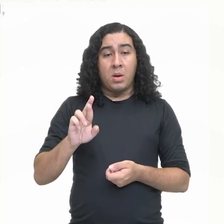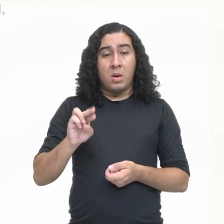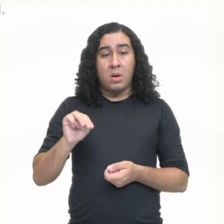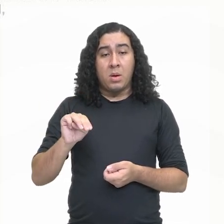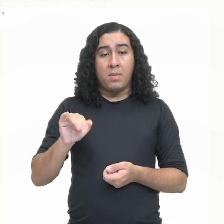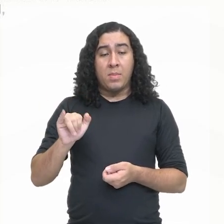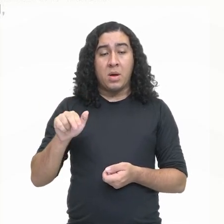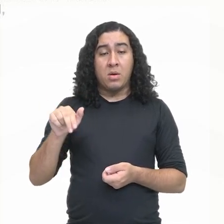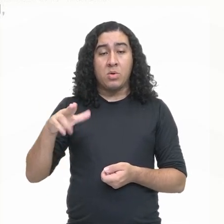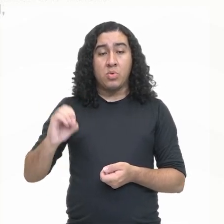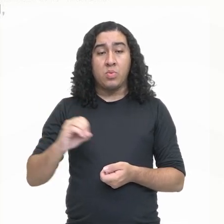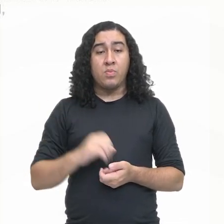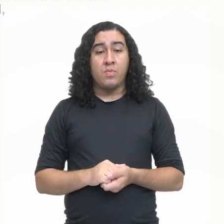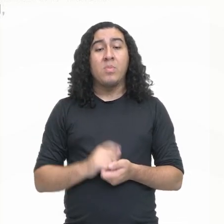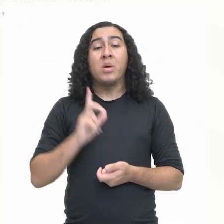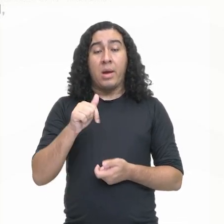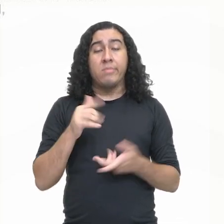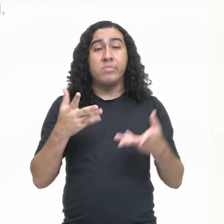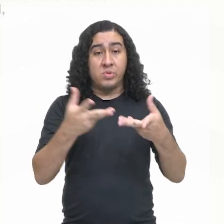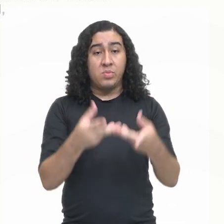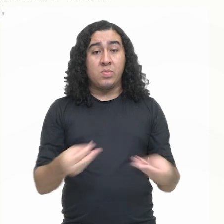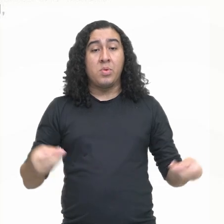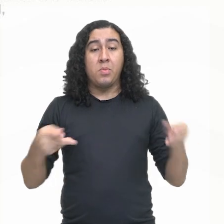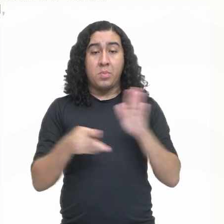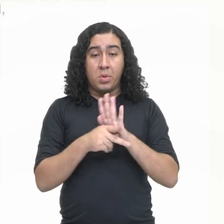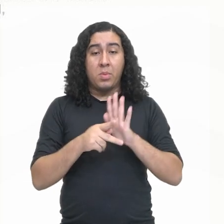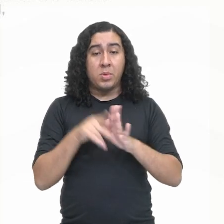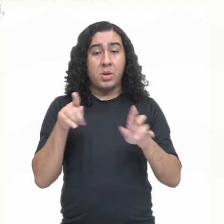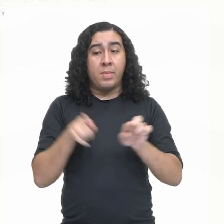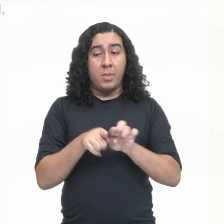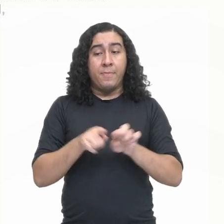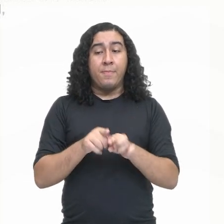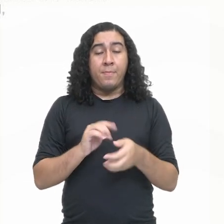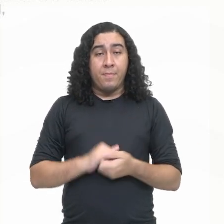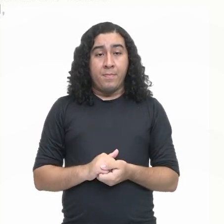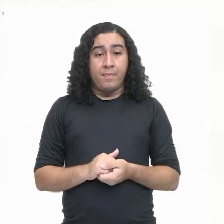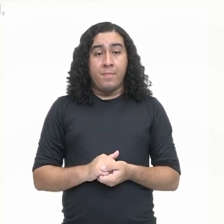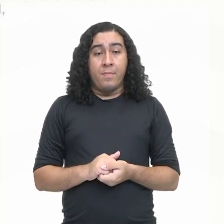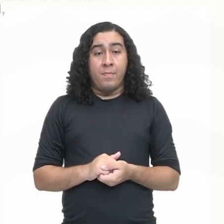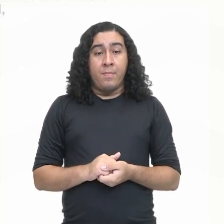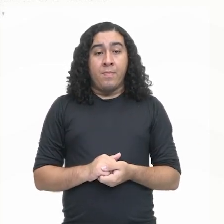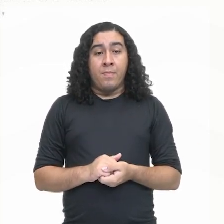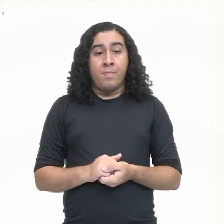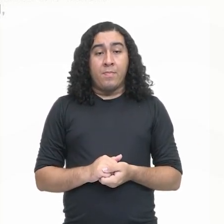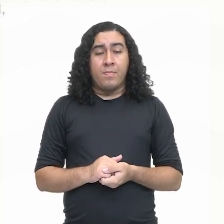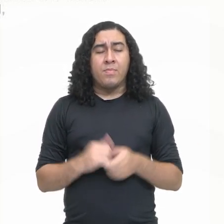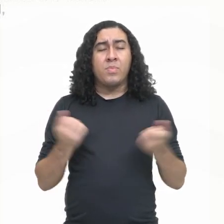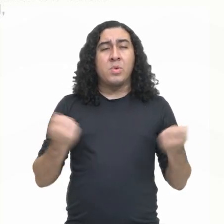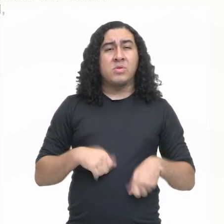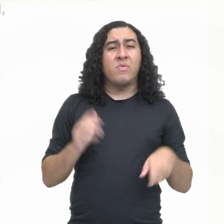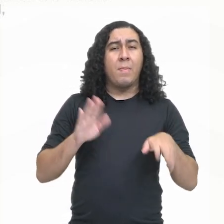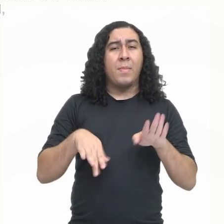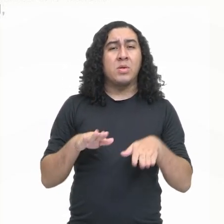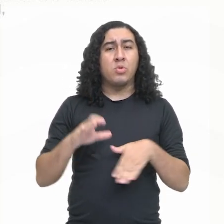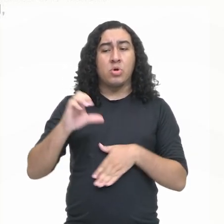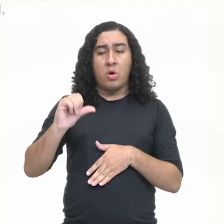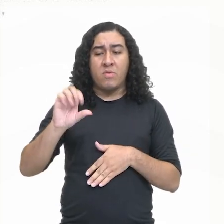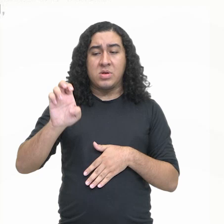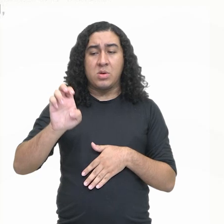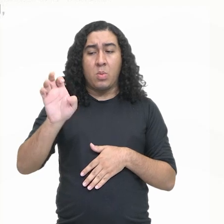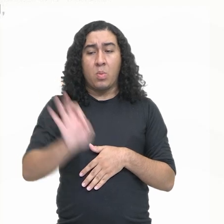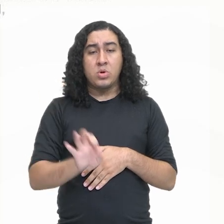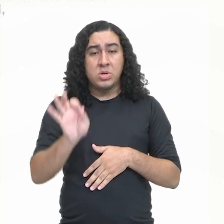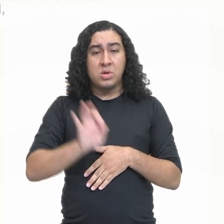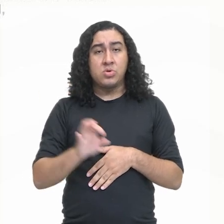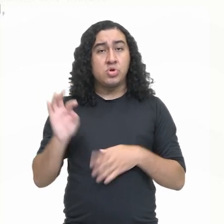no Permiano foi uma grande extinção também, que provavelmente estima-se que mais de